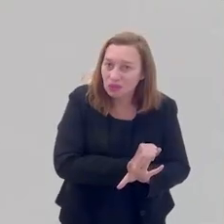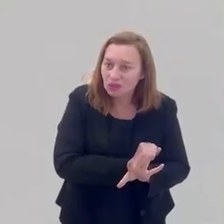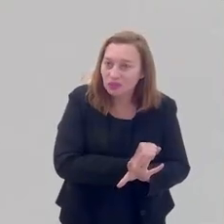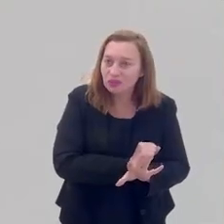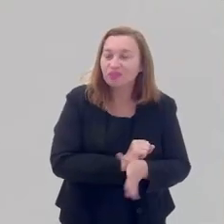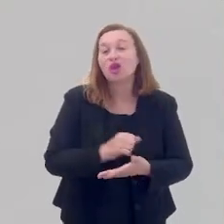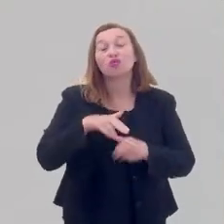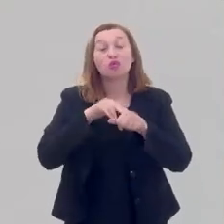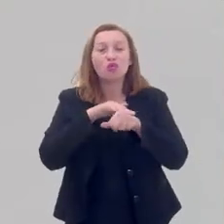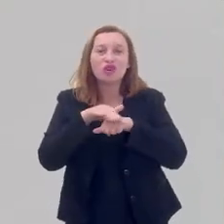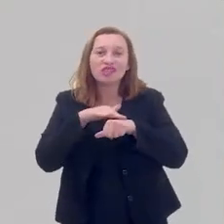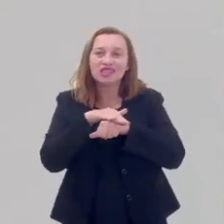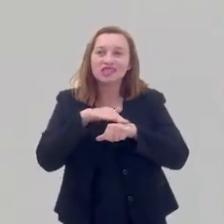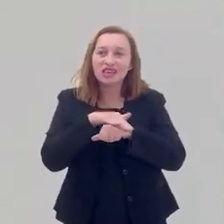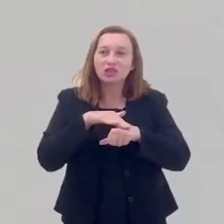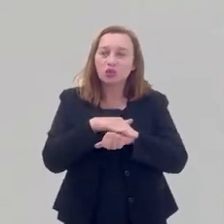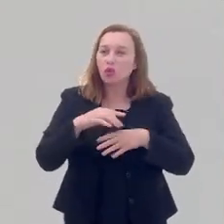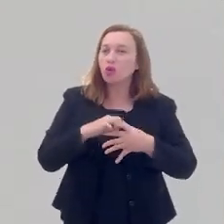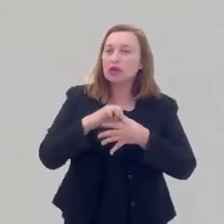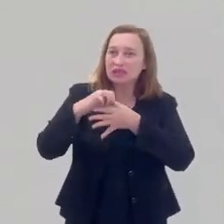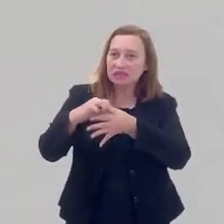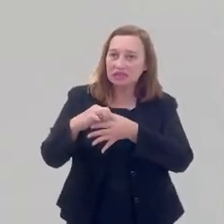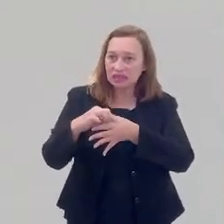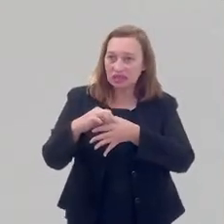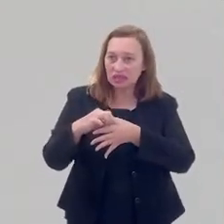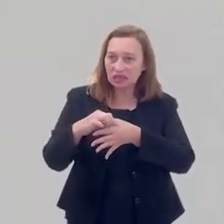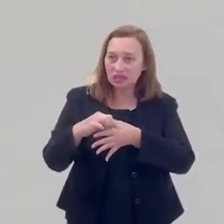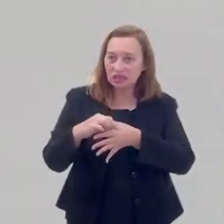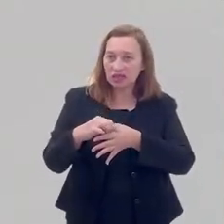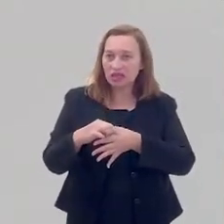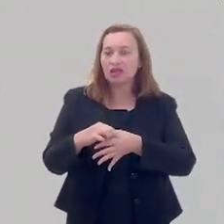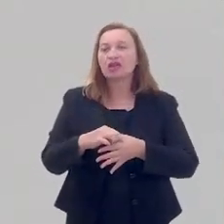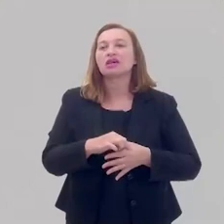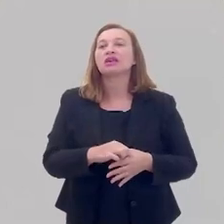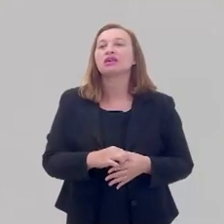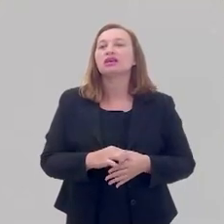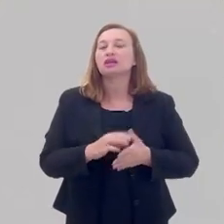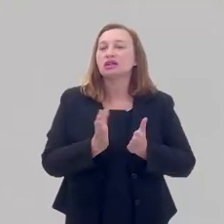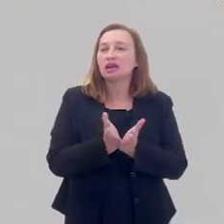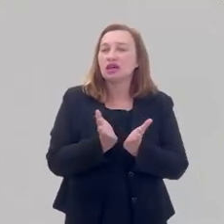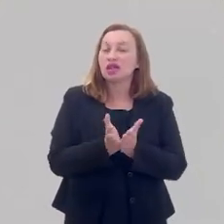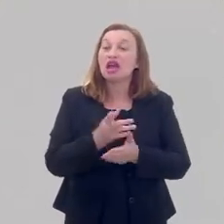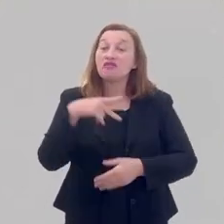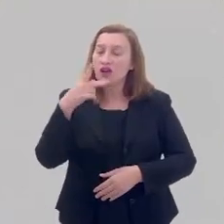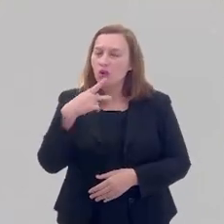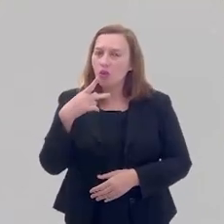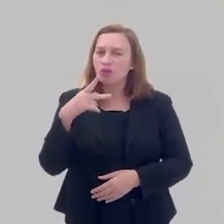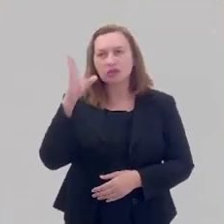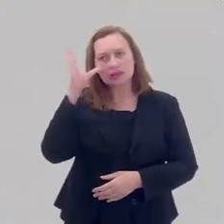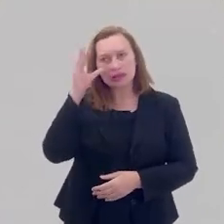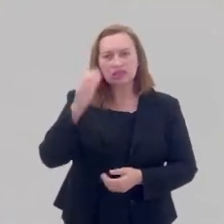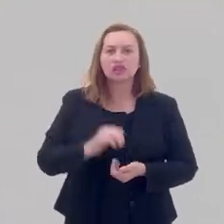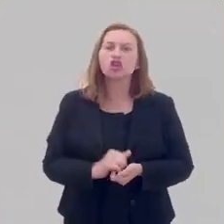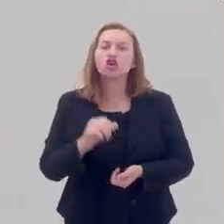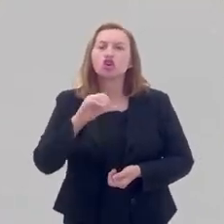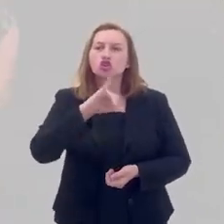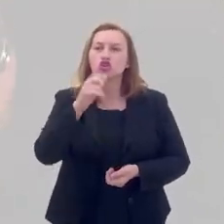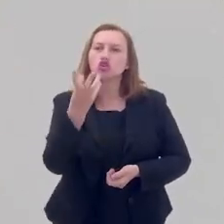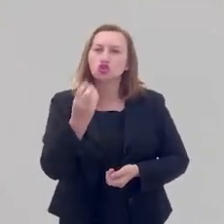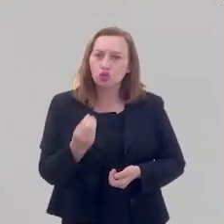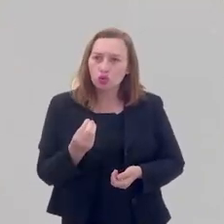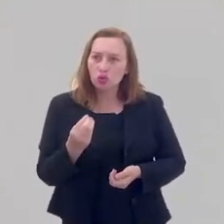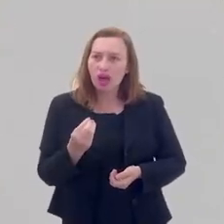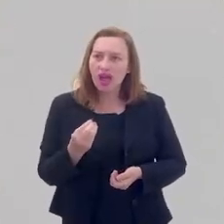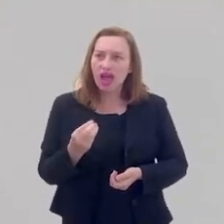Eu Estive conversando com um líder religioso um líder Eclesiástico e ele falou uma coisa muito interessante Julho